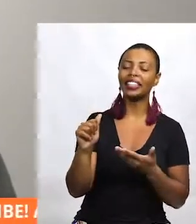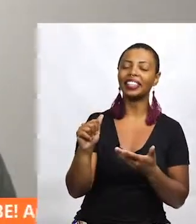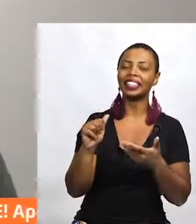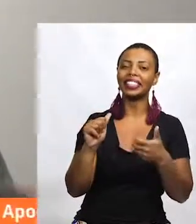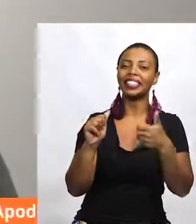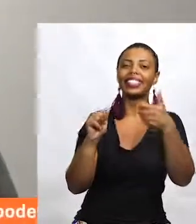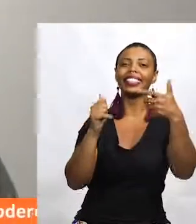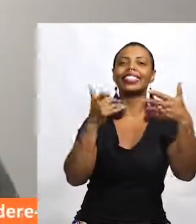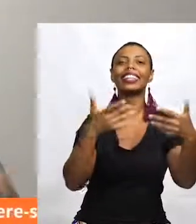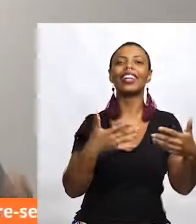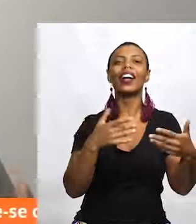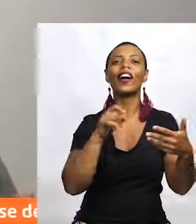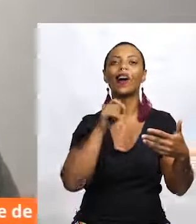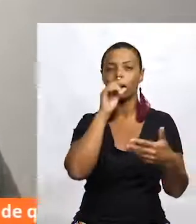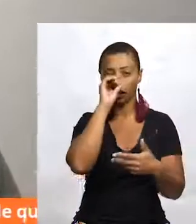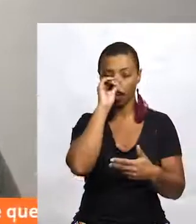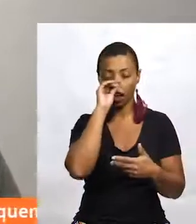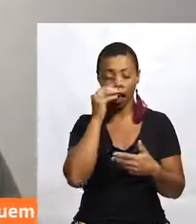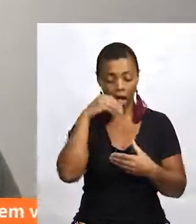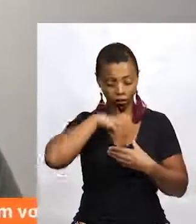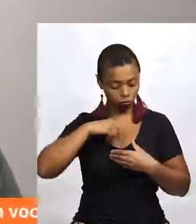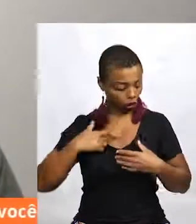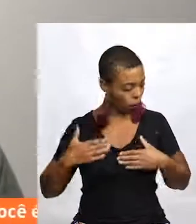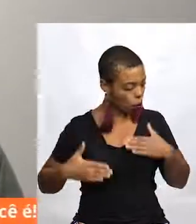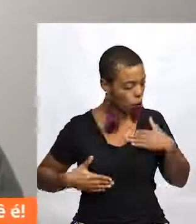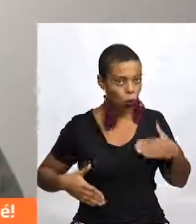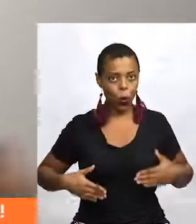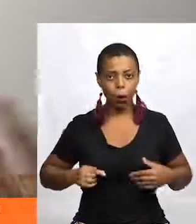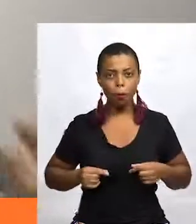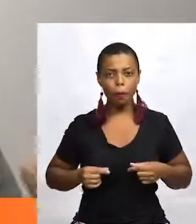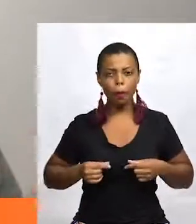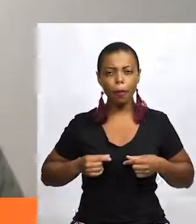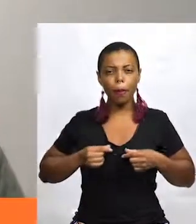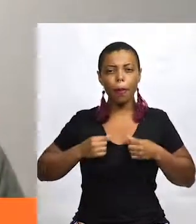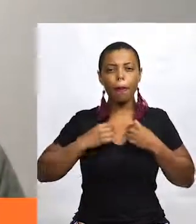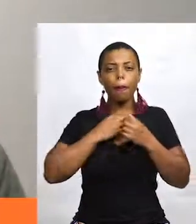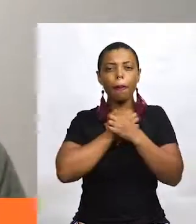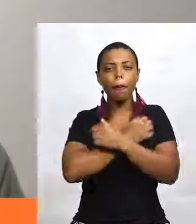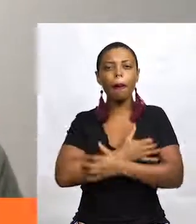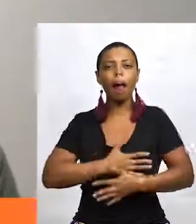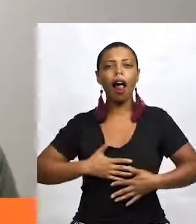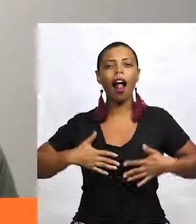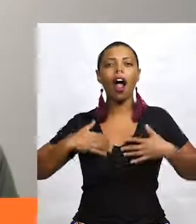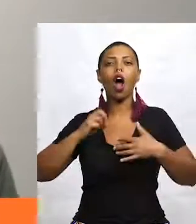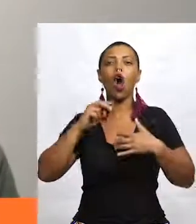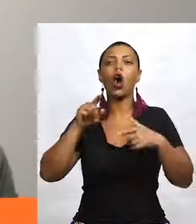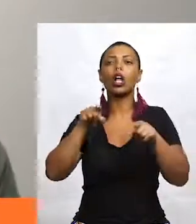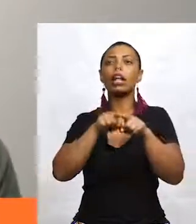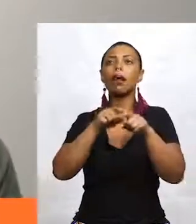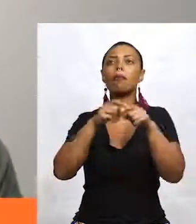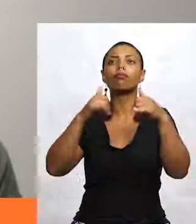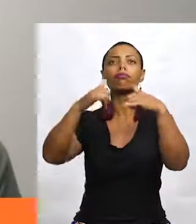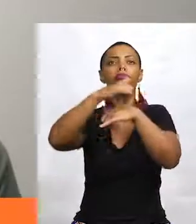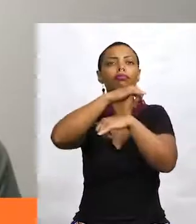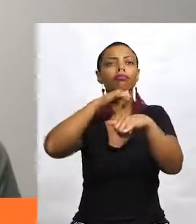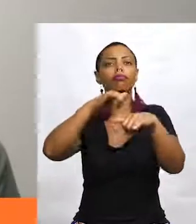entenda o modelo padrão, as partículas que nos formam, então, neutrinos, a radiação gama, mas também